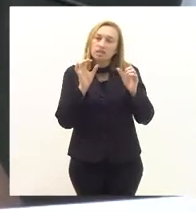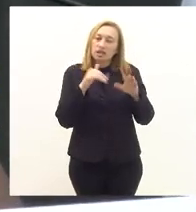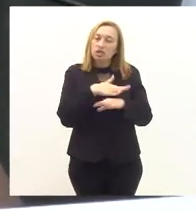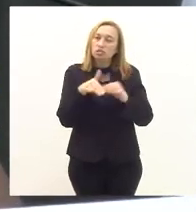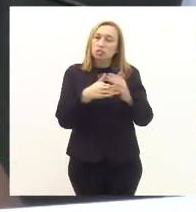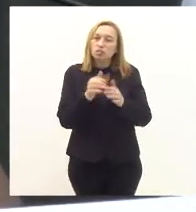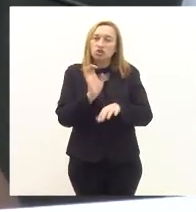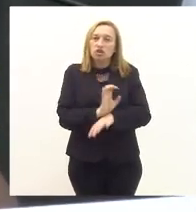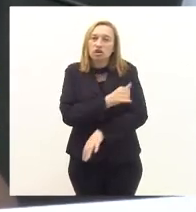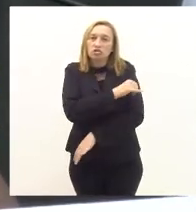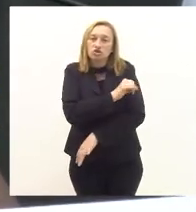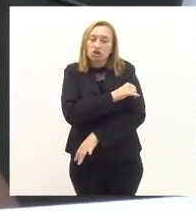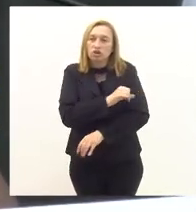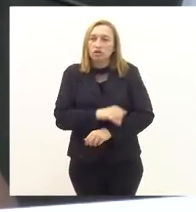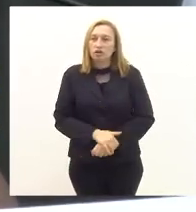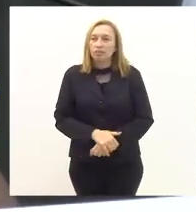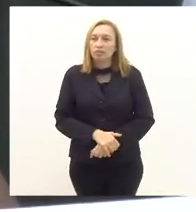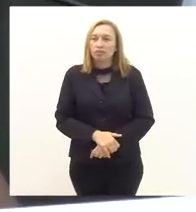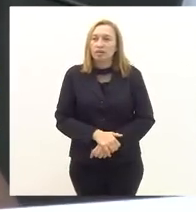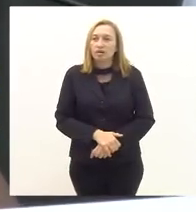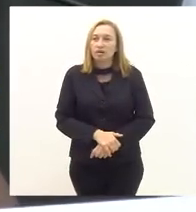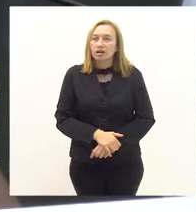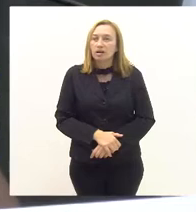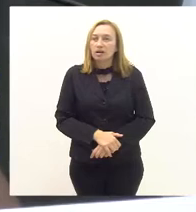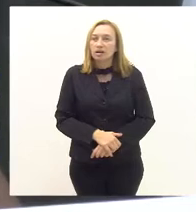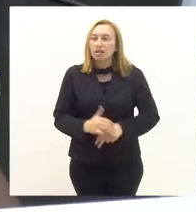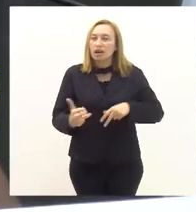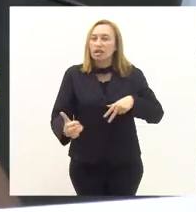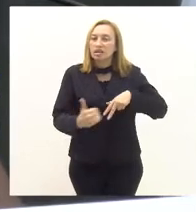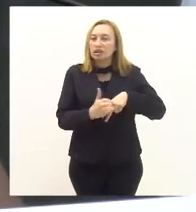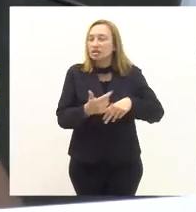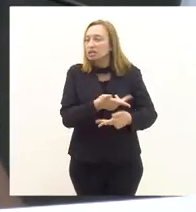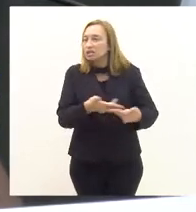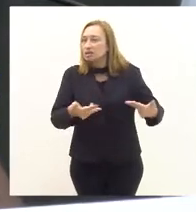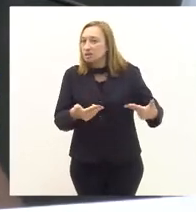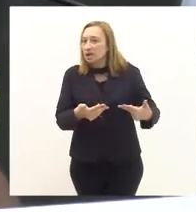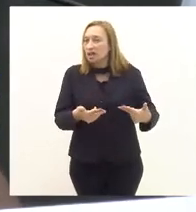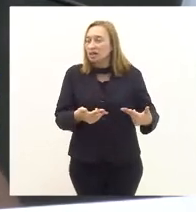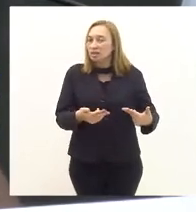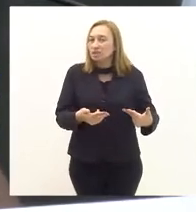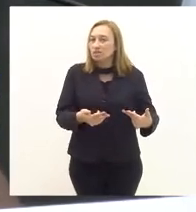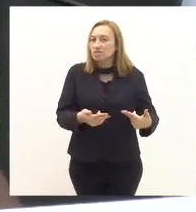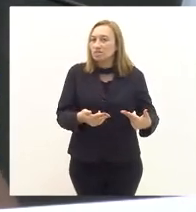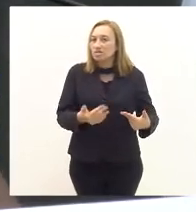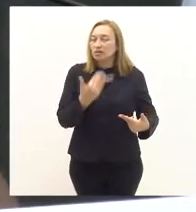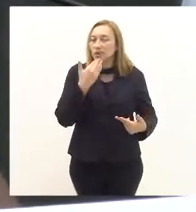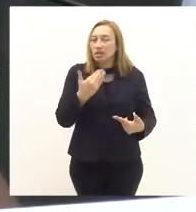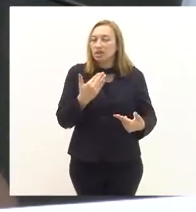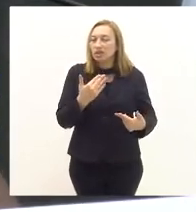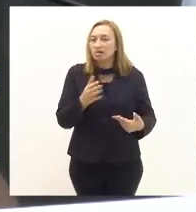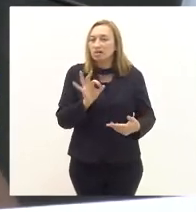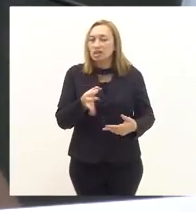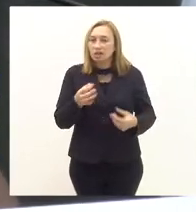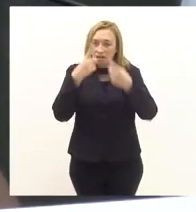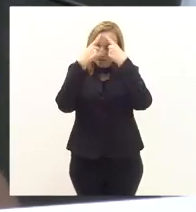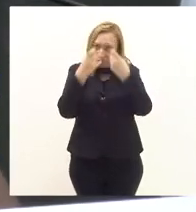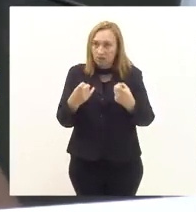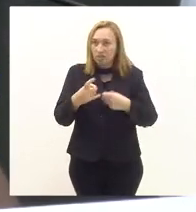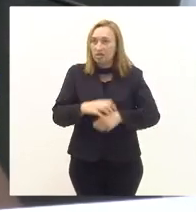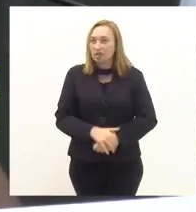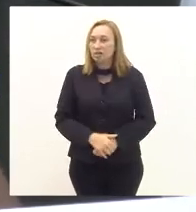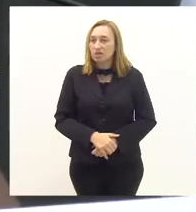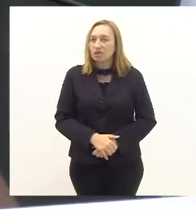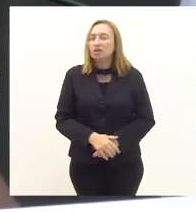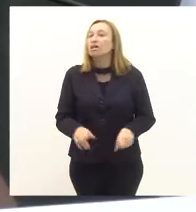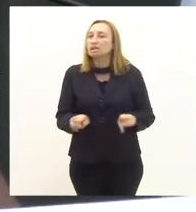do Rio de Janeiro para o atendimento de certas ocorrências e ocorrências específicas relacionadas à violência.